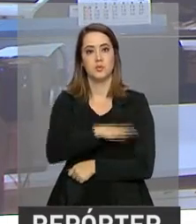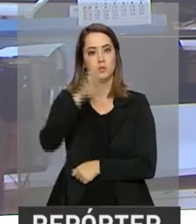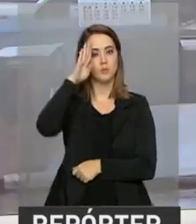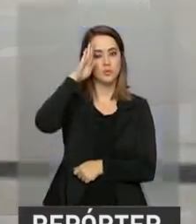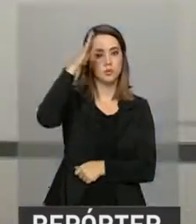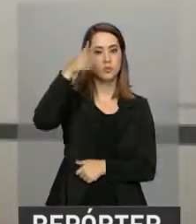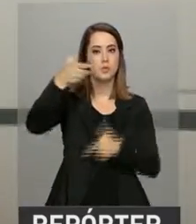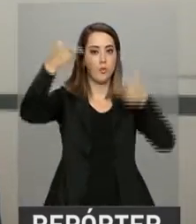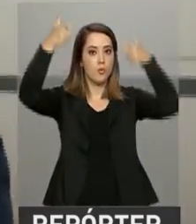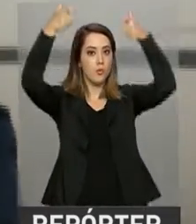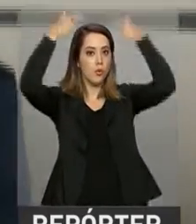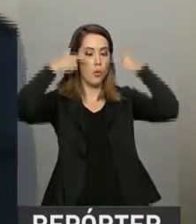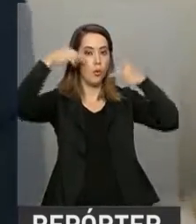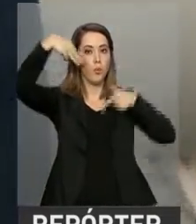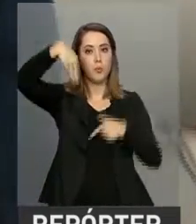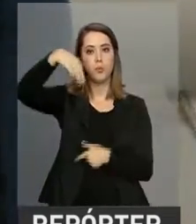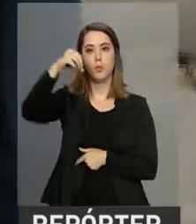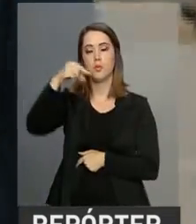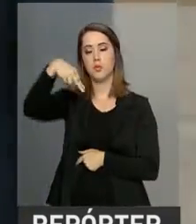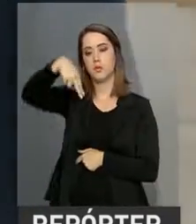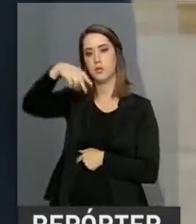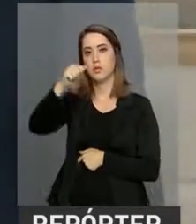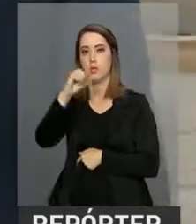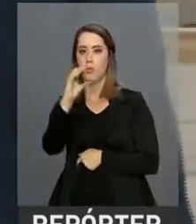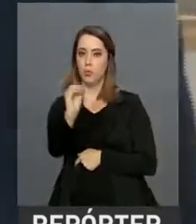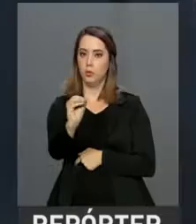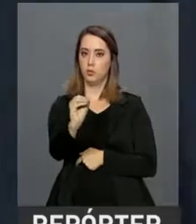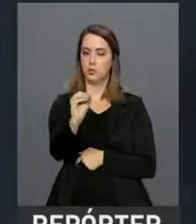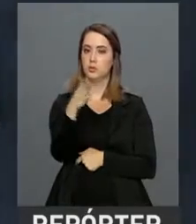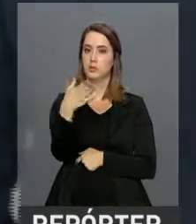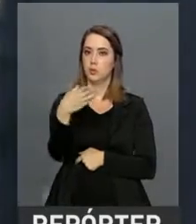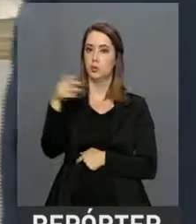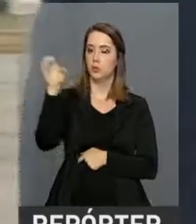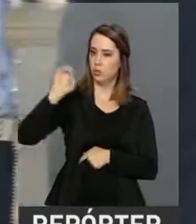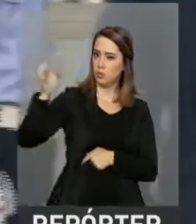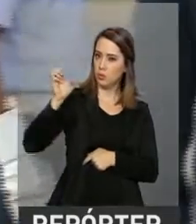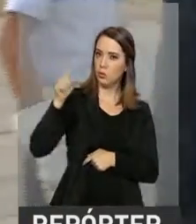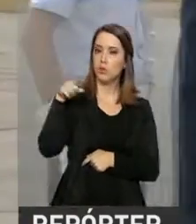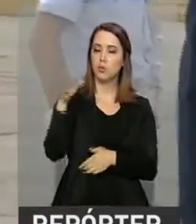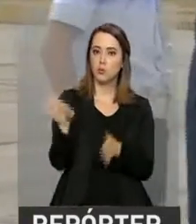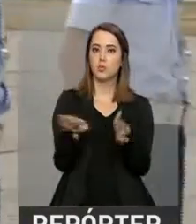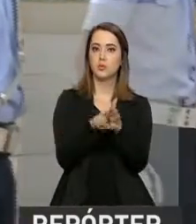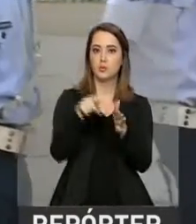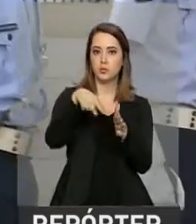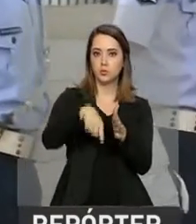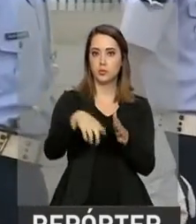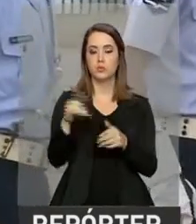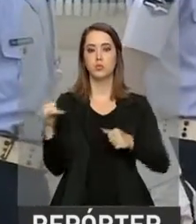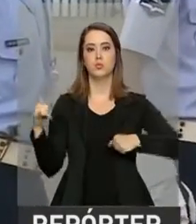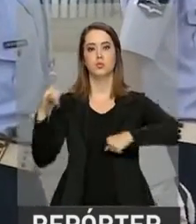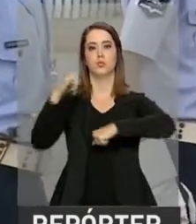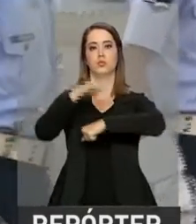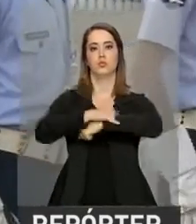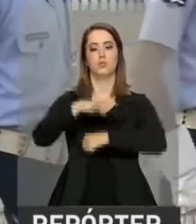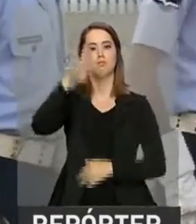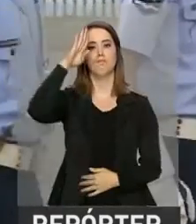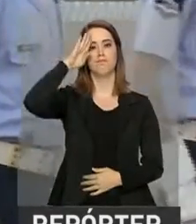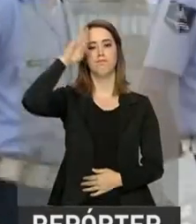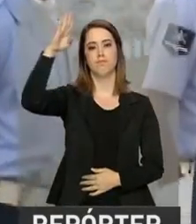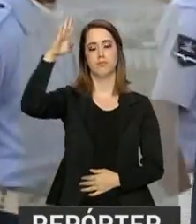pela manhã o príncipe de mônaco alberto 2º foi recebido na base aérea do galeão com honras